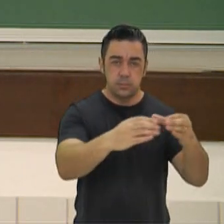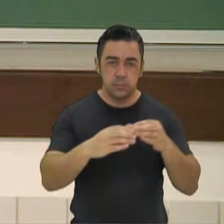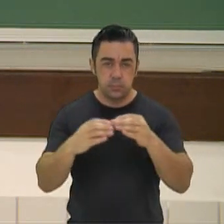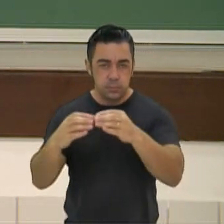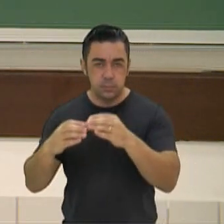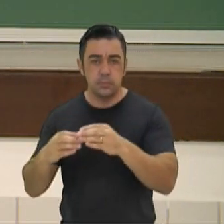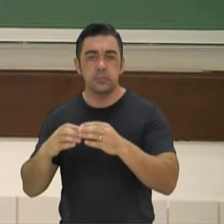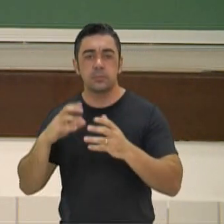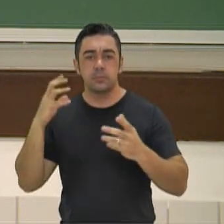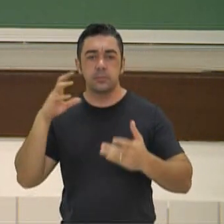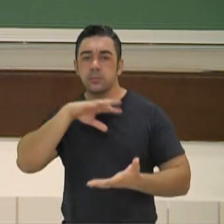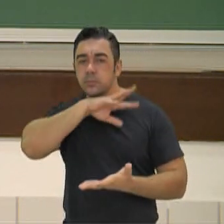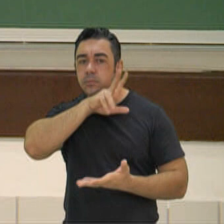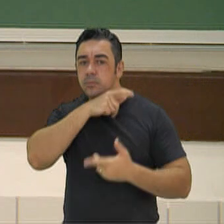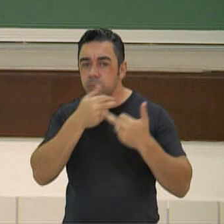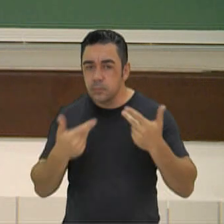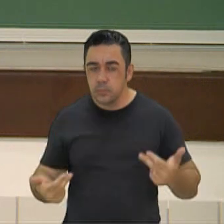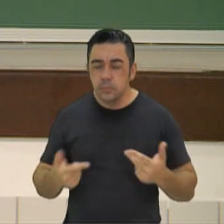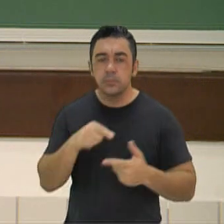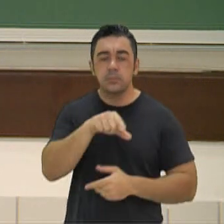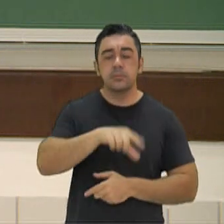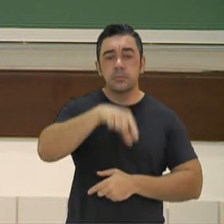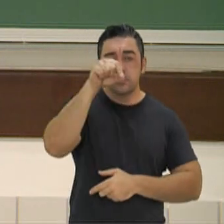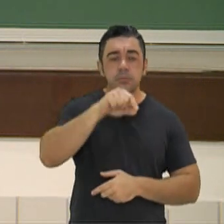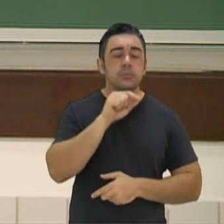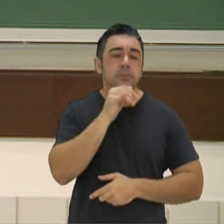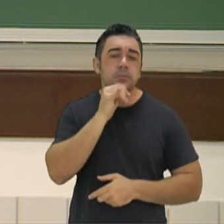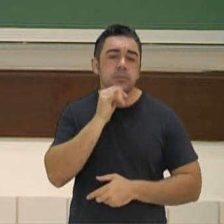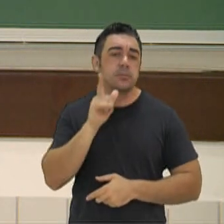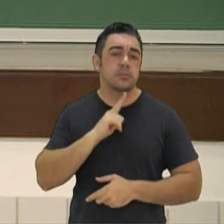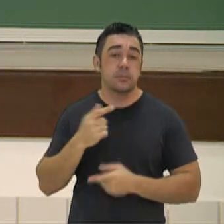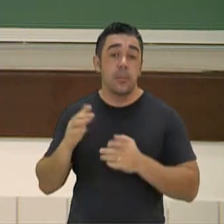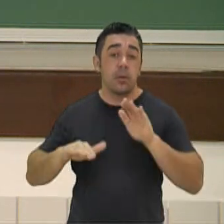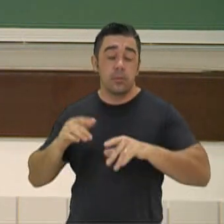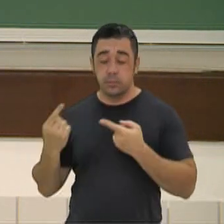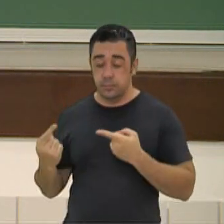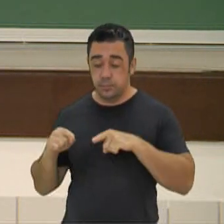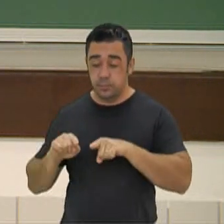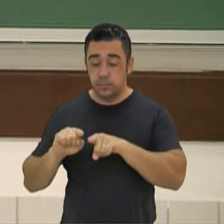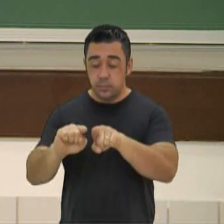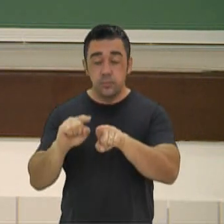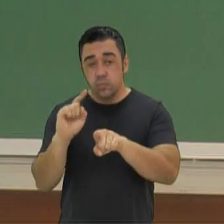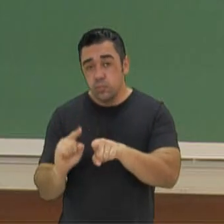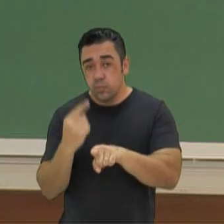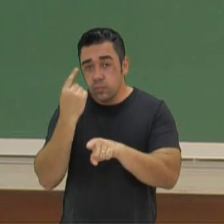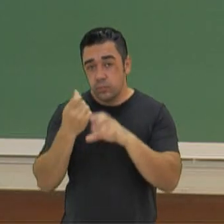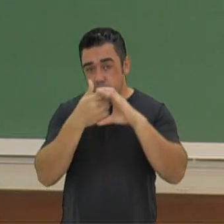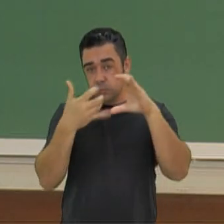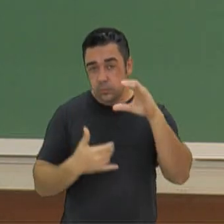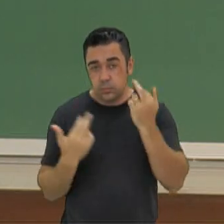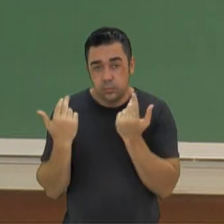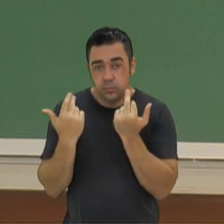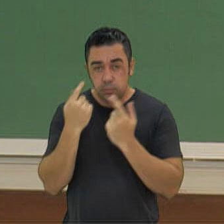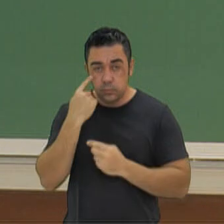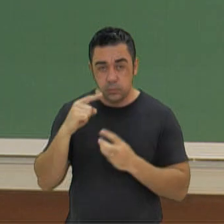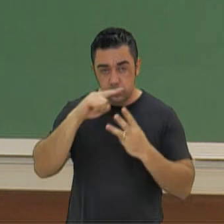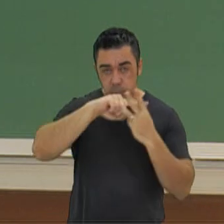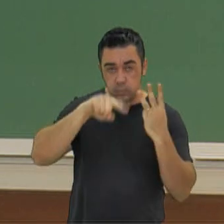escolha. Nessas espécies que fazem a mesma escolha, eles vão convergir para uma característica em comum. Como nós vimos ali